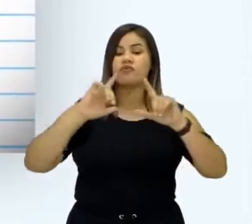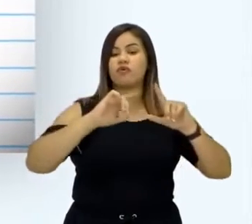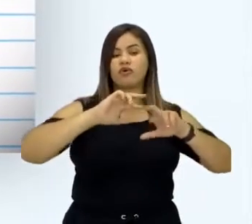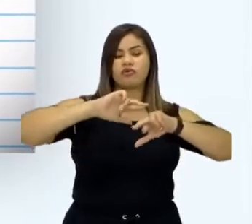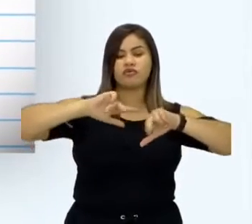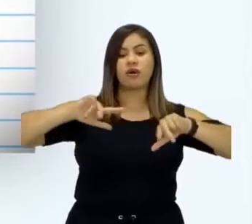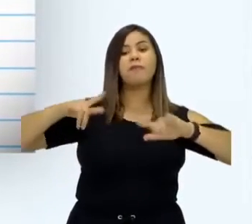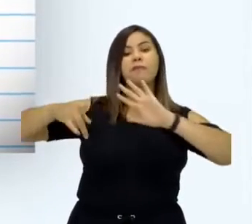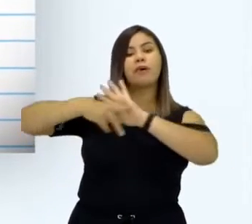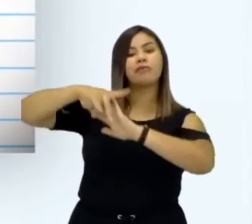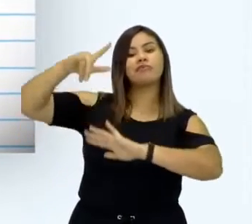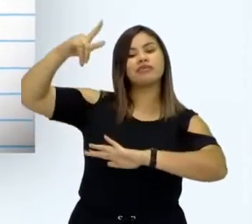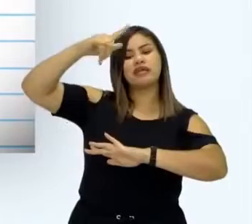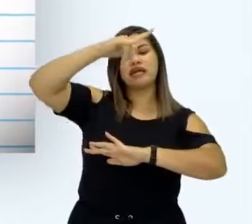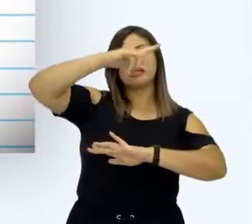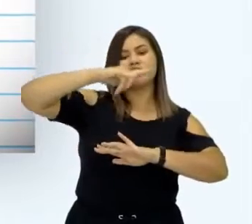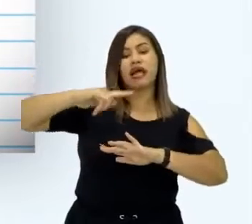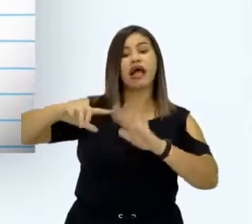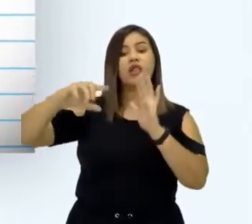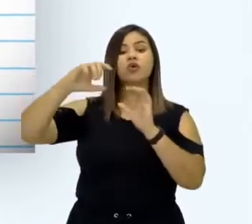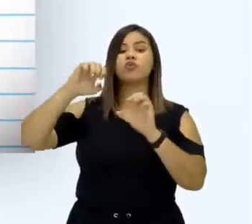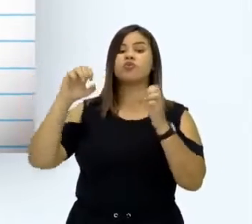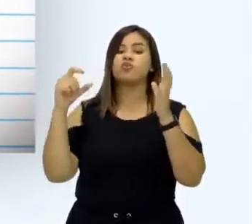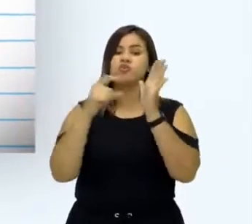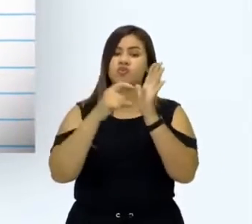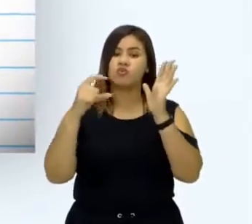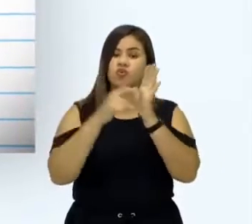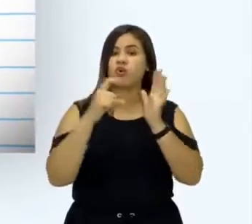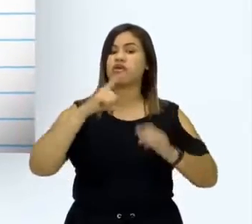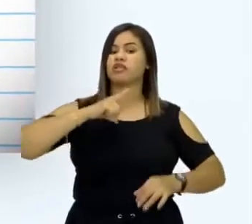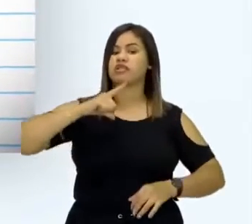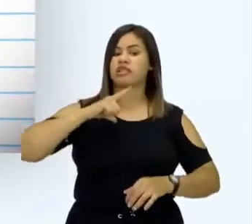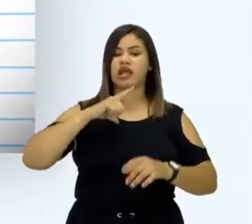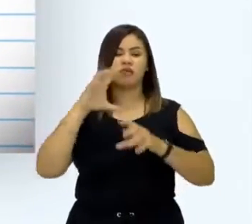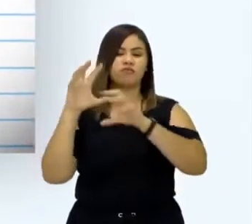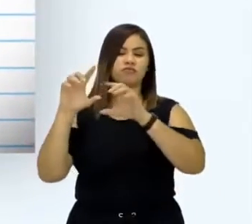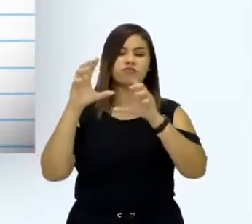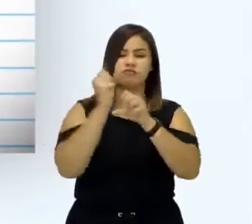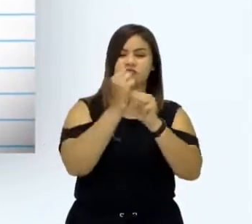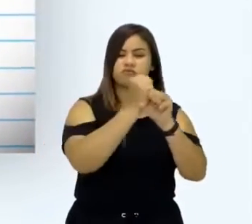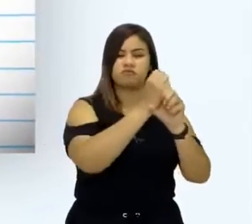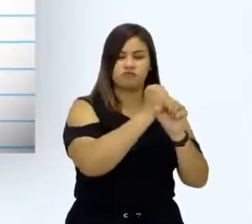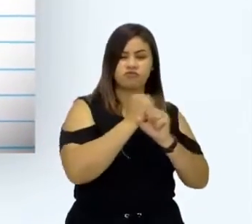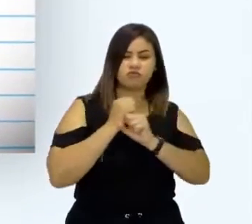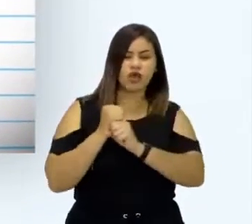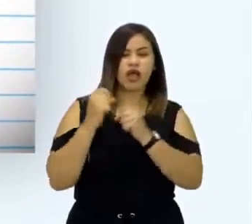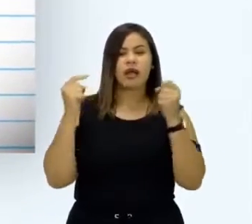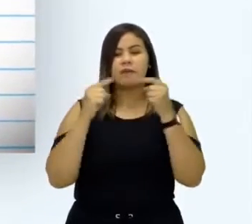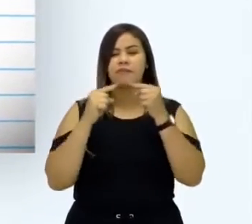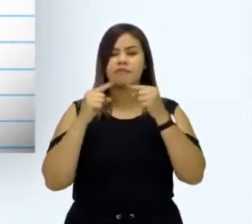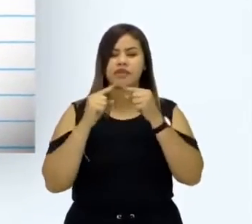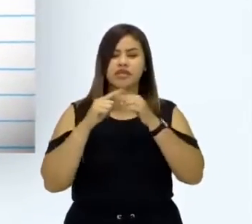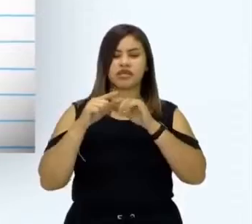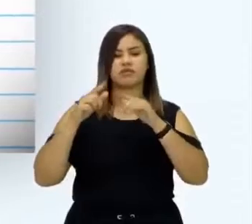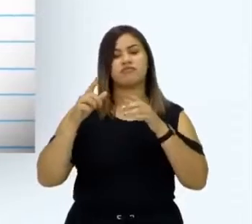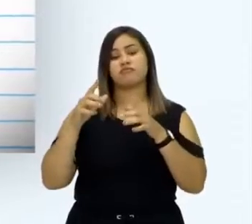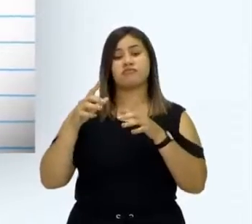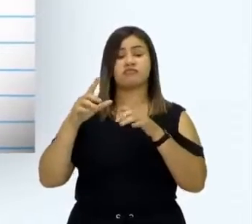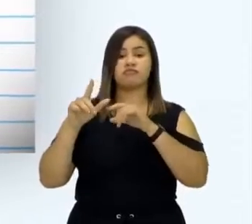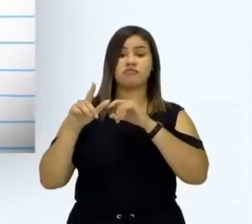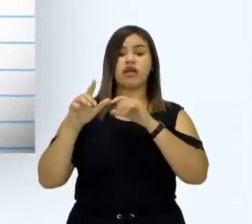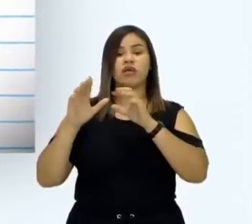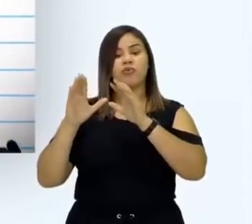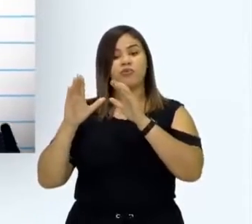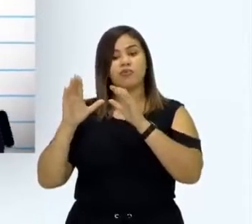adquiridas e processadas. Um software as classifica automaticamente, associando cada polígono examinado a uma das classes pré-definidas.